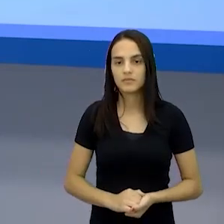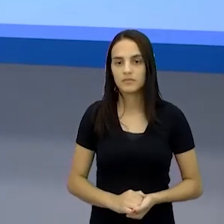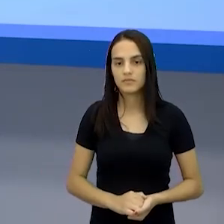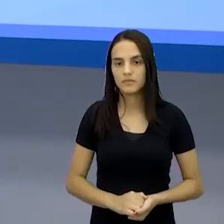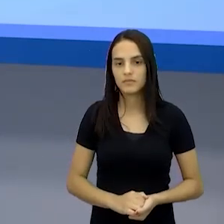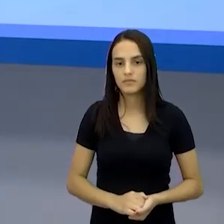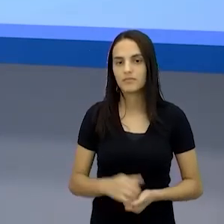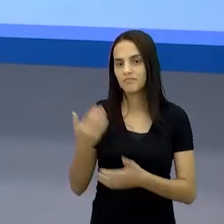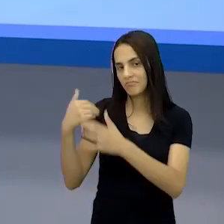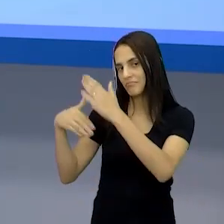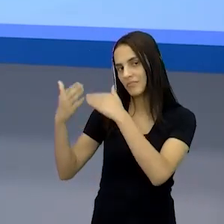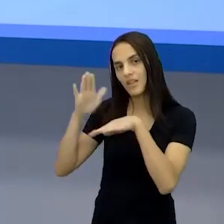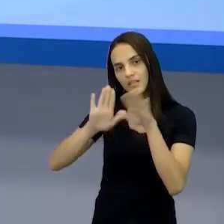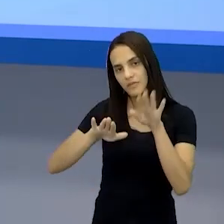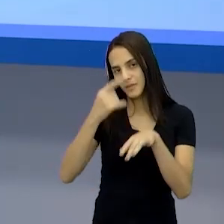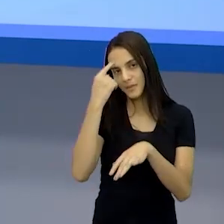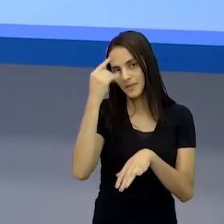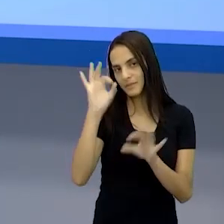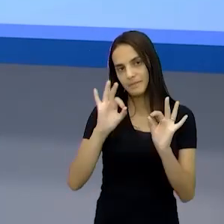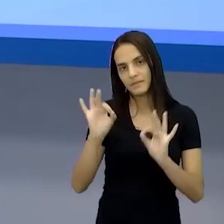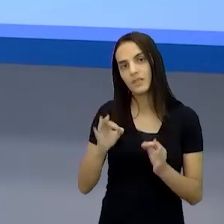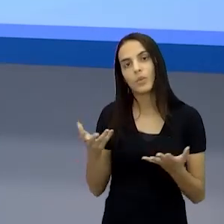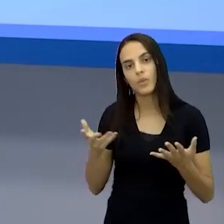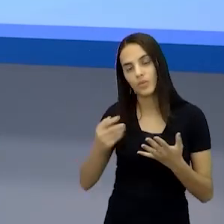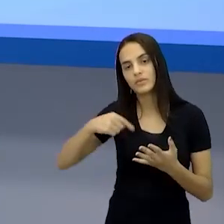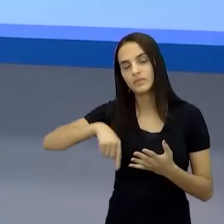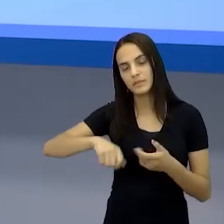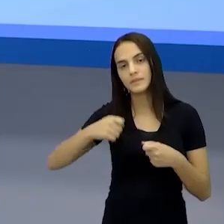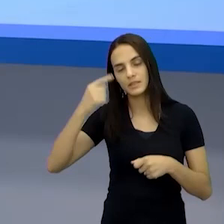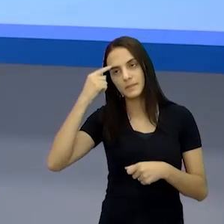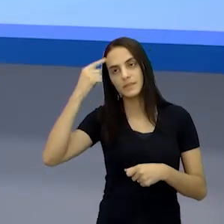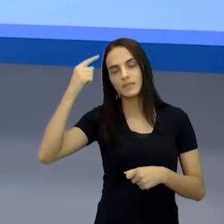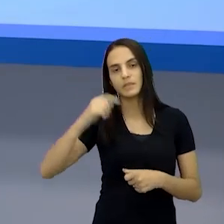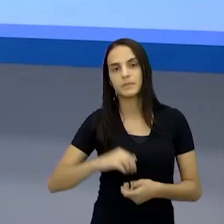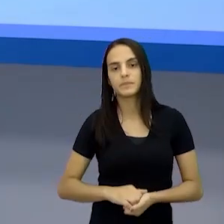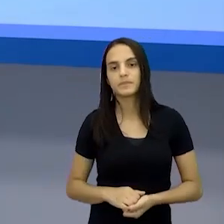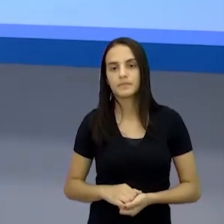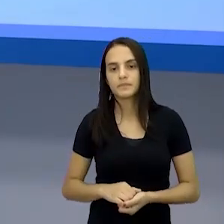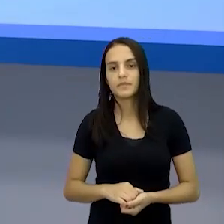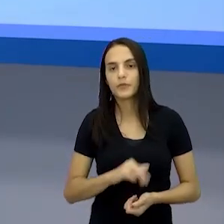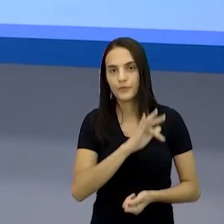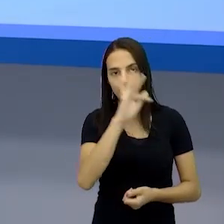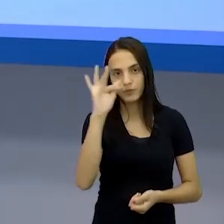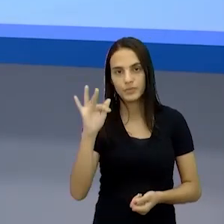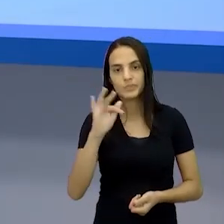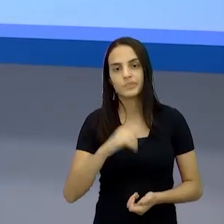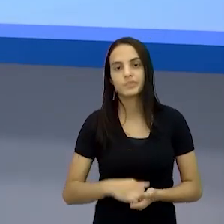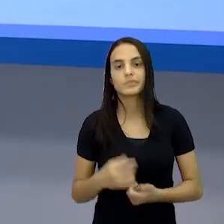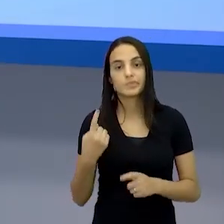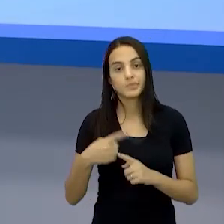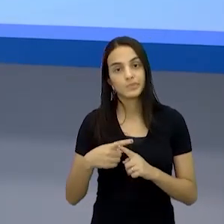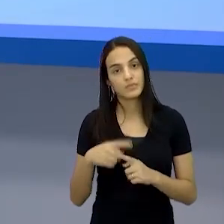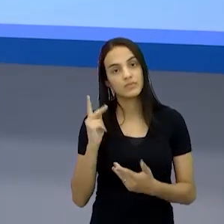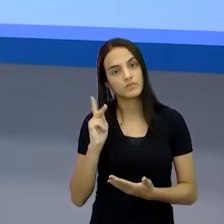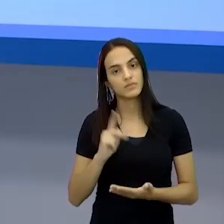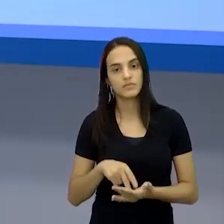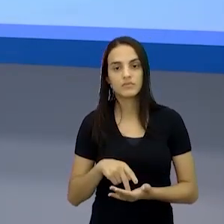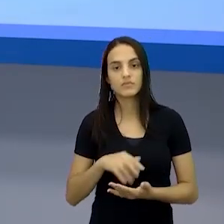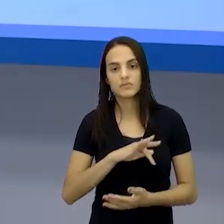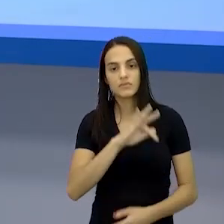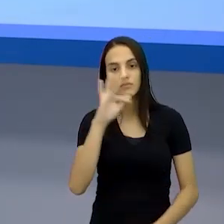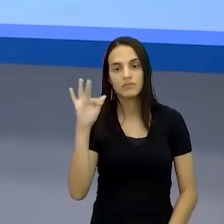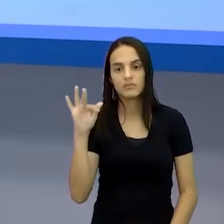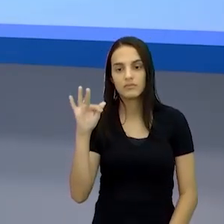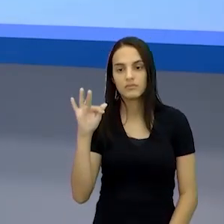um tempo atrás não se pensava, né, e hoje a gente tem que pensar muito nessa questão aí do futuro, né, porque na realidade, né, o